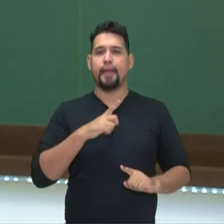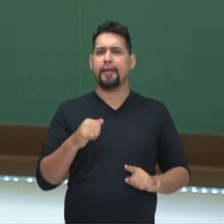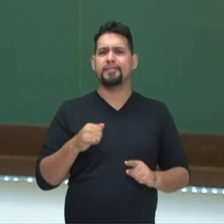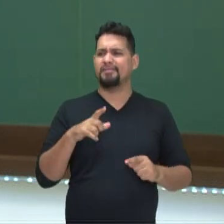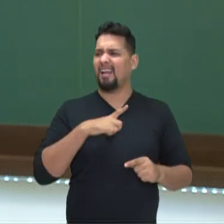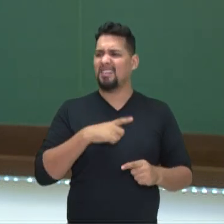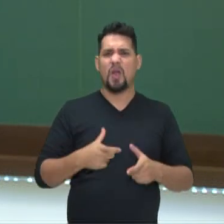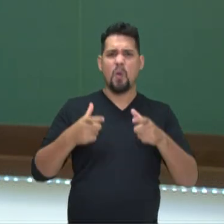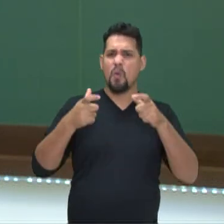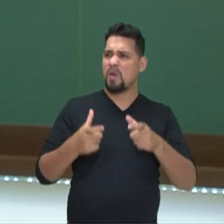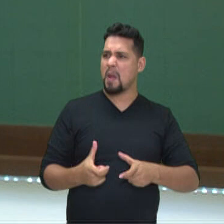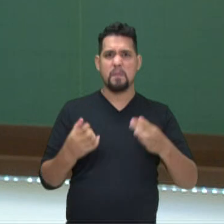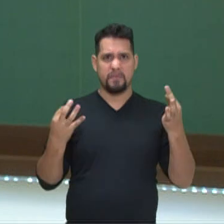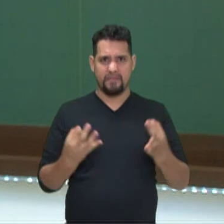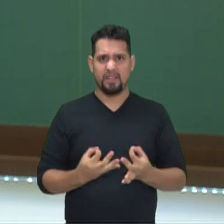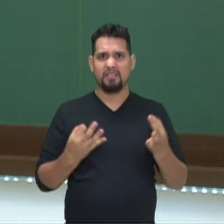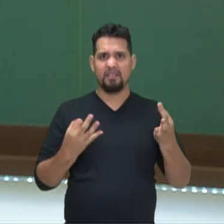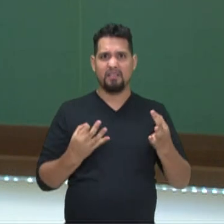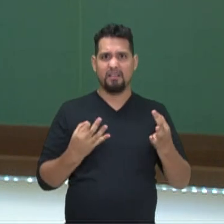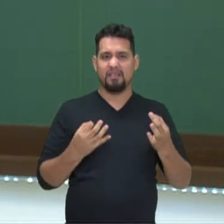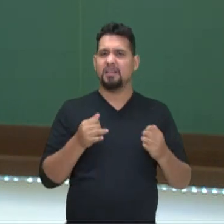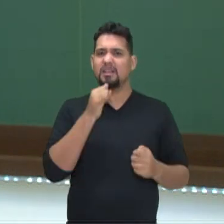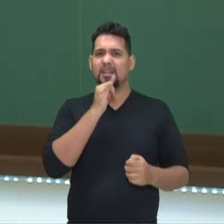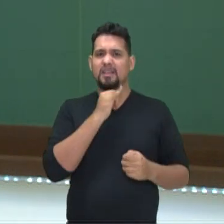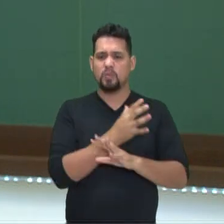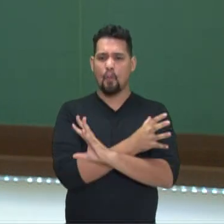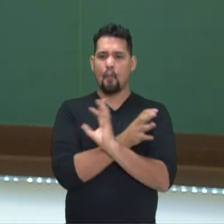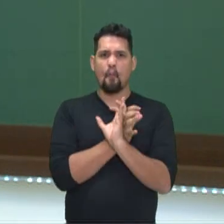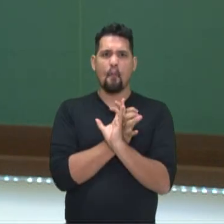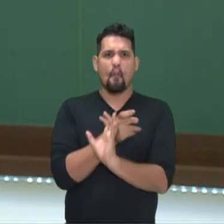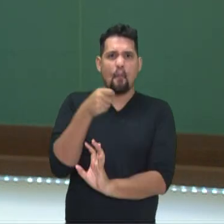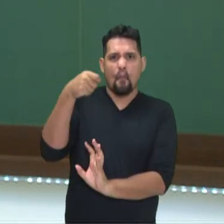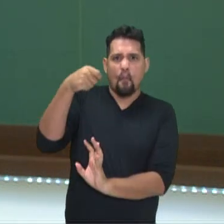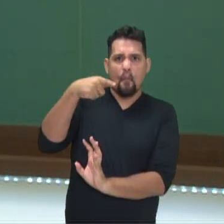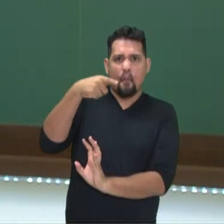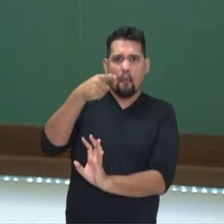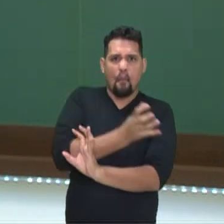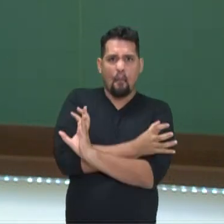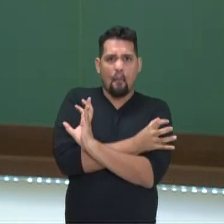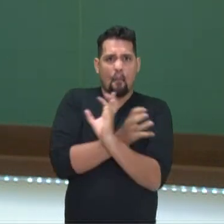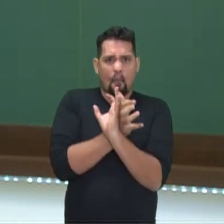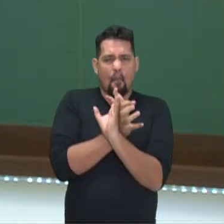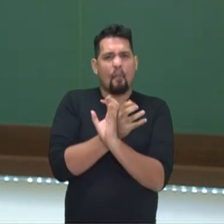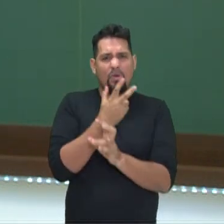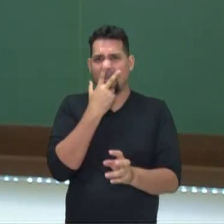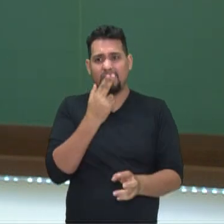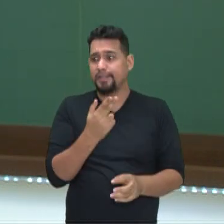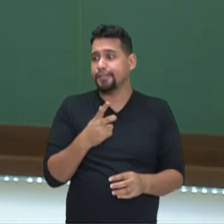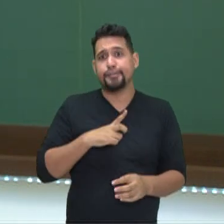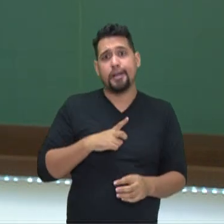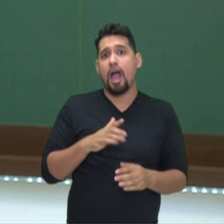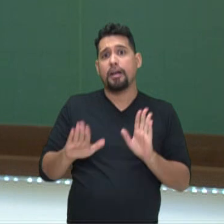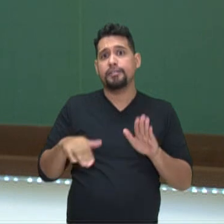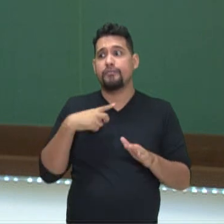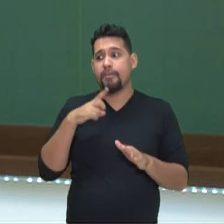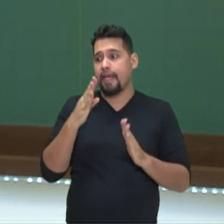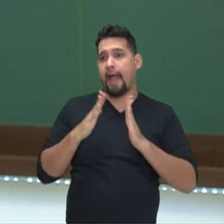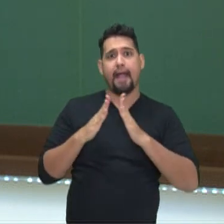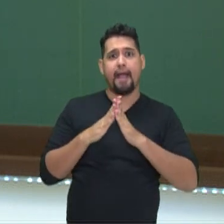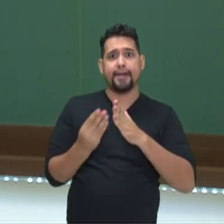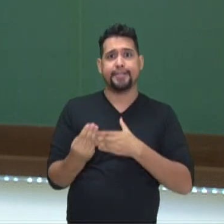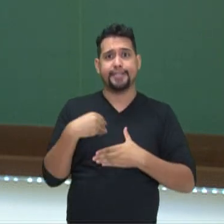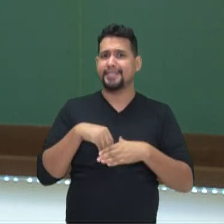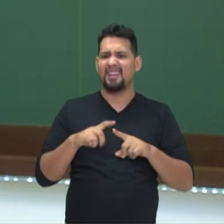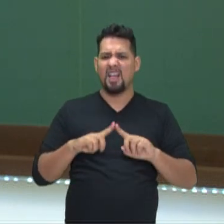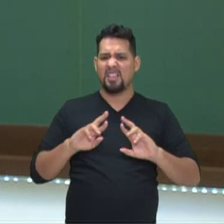num espaço, num ambiente que seria o esperado, talvez, do leitor, né? Dentro de uma lavanderia, de uma casa, né? Não,